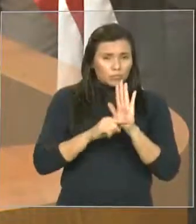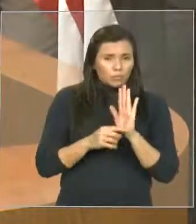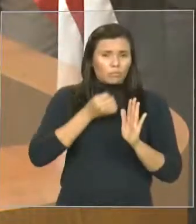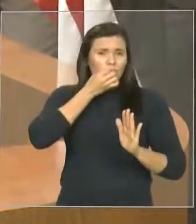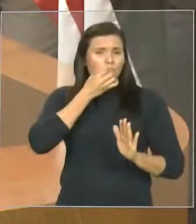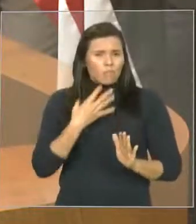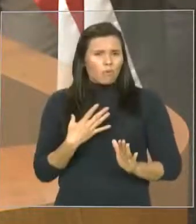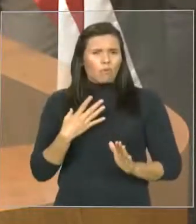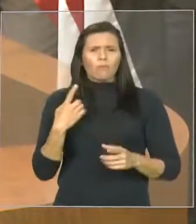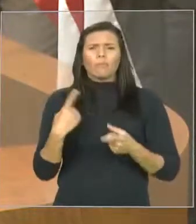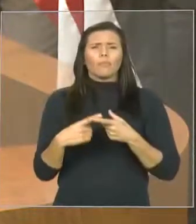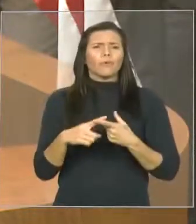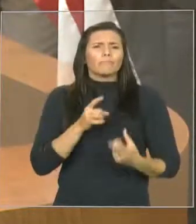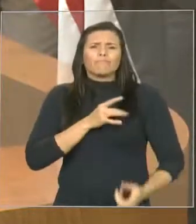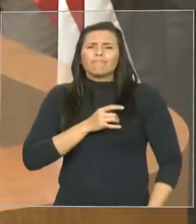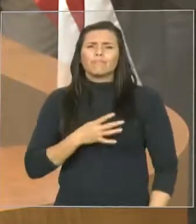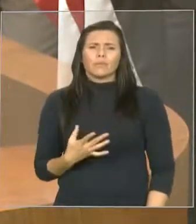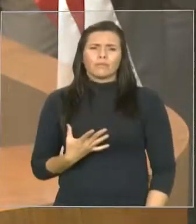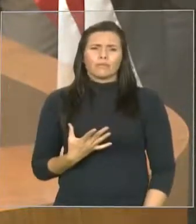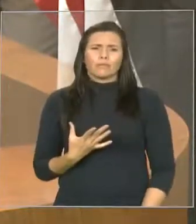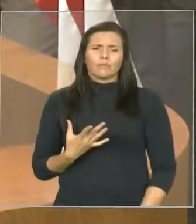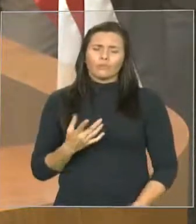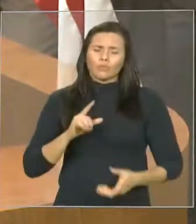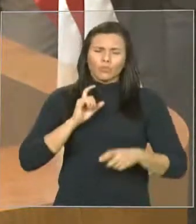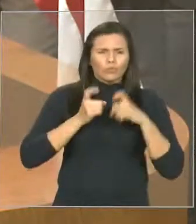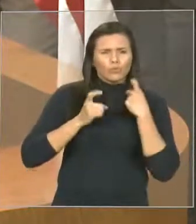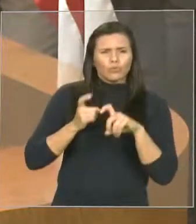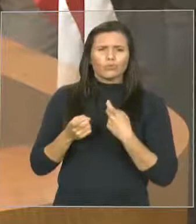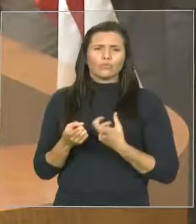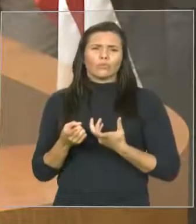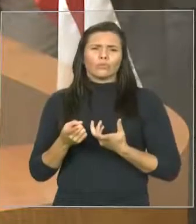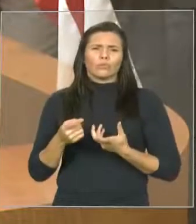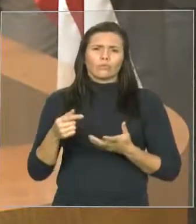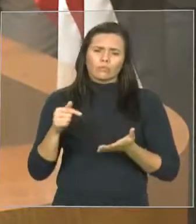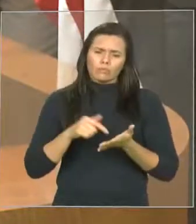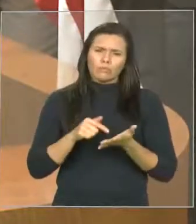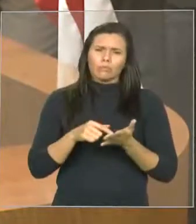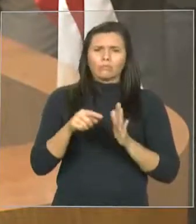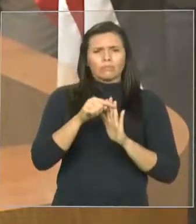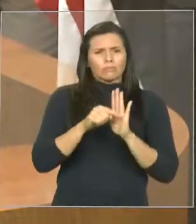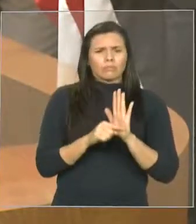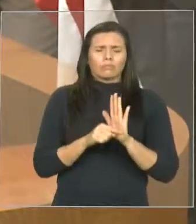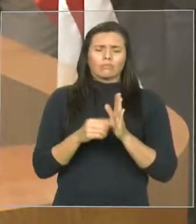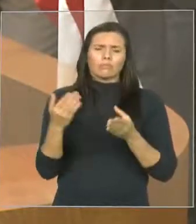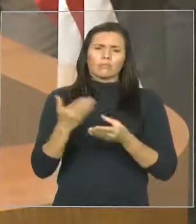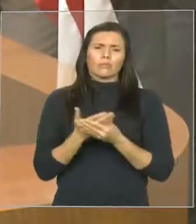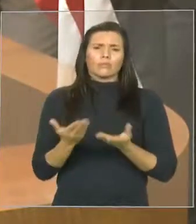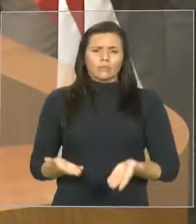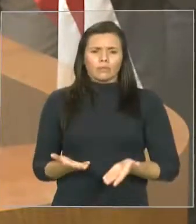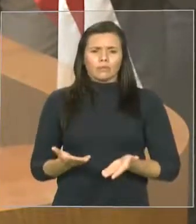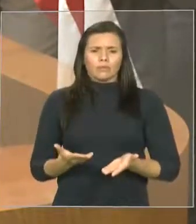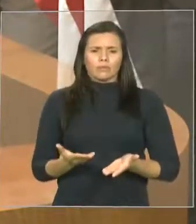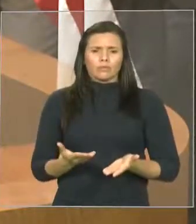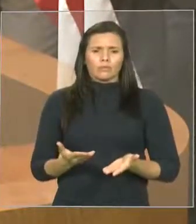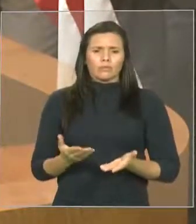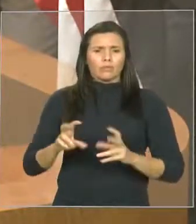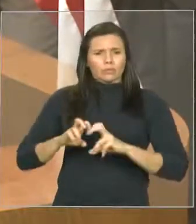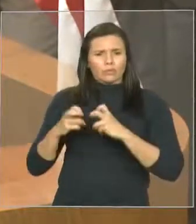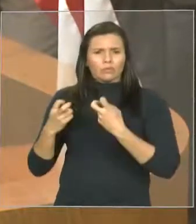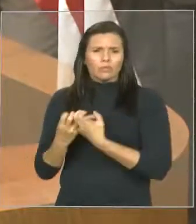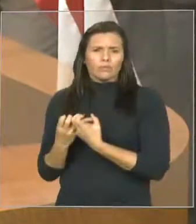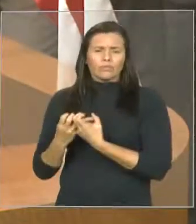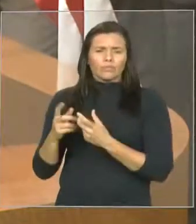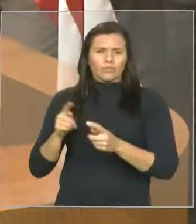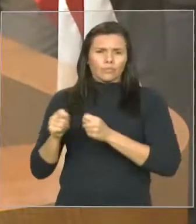tramitar normalmente na Comissão de Constituição e Justiça? Qual é o medo dele tramitar normalmente na Comissão de Administração Pública e Seguridade Social